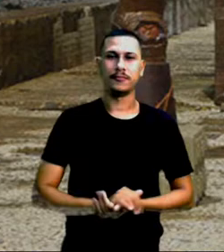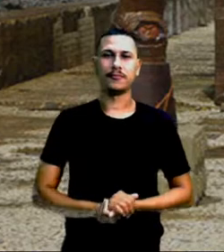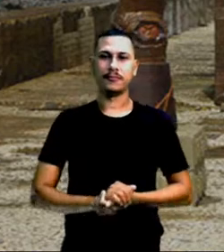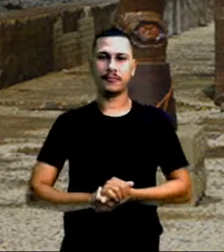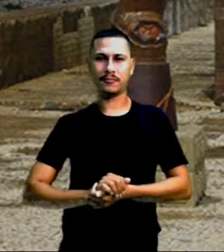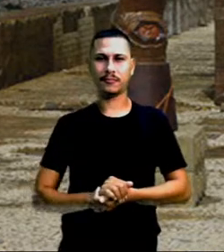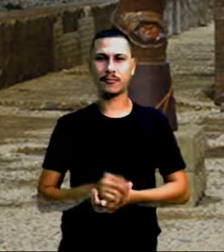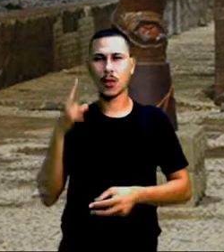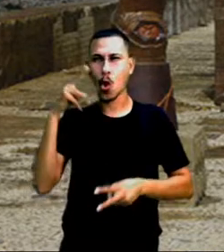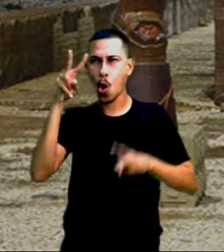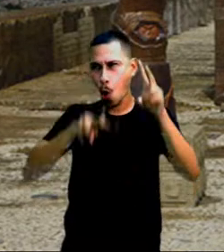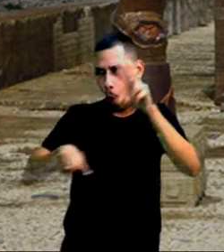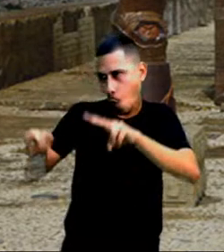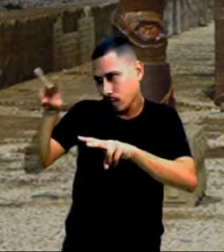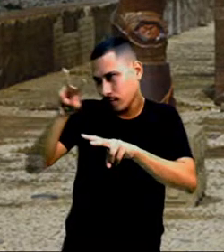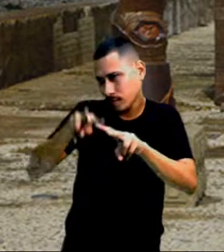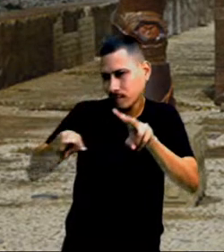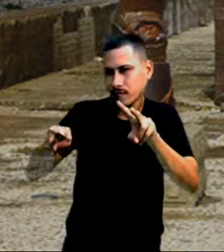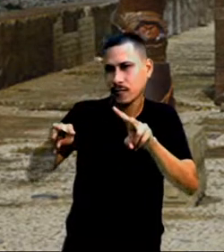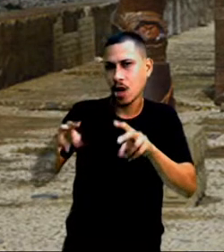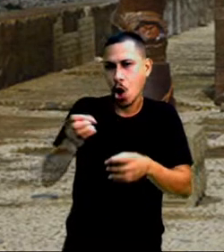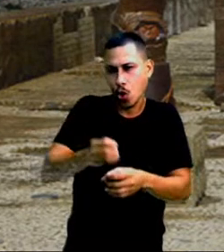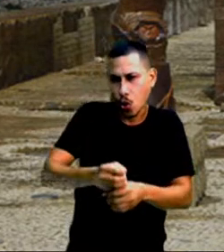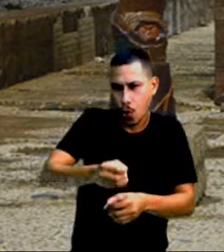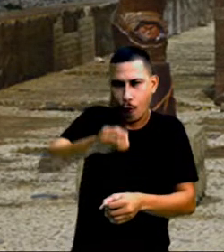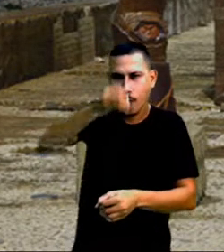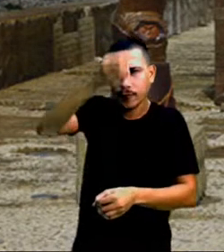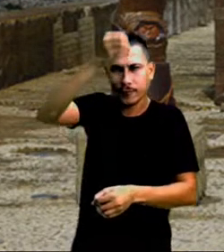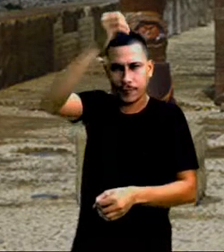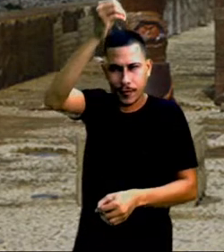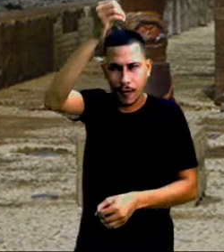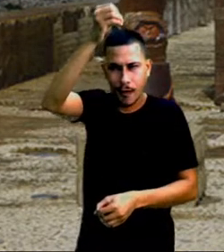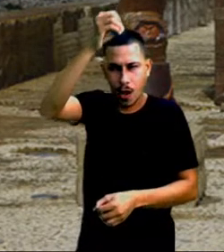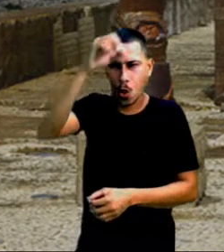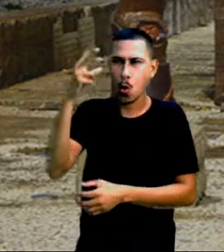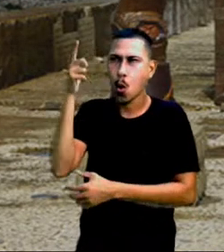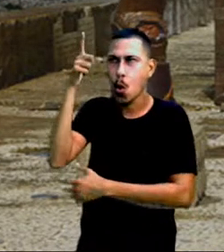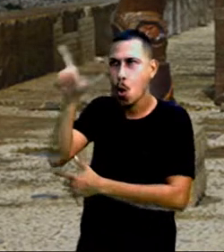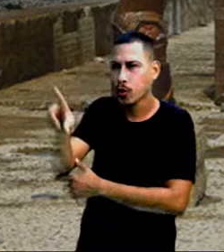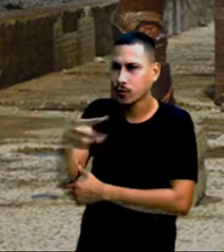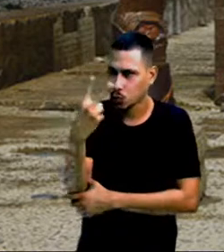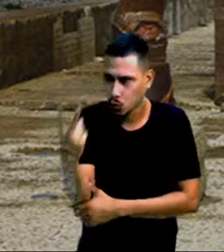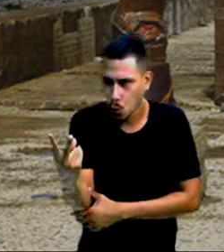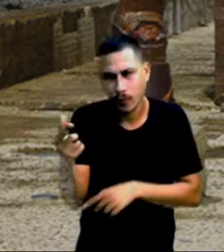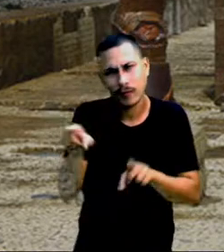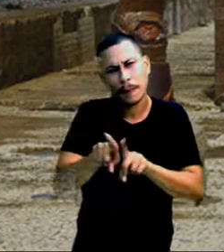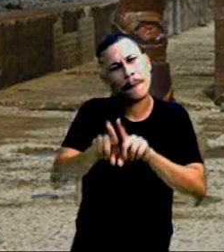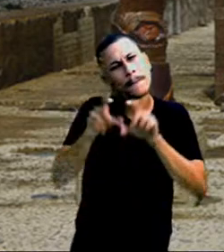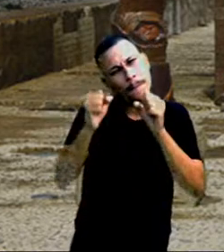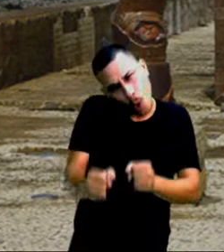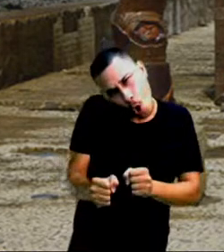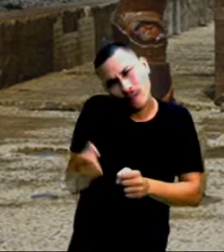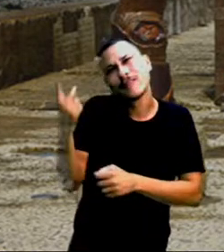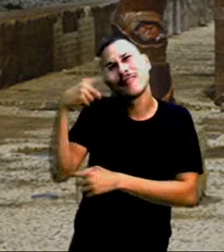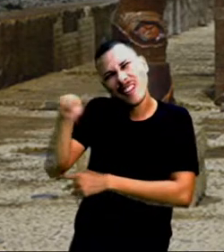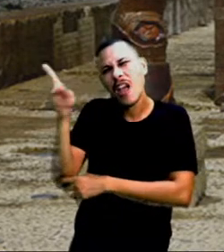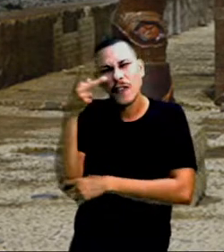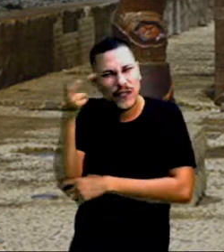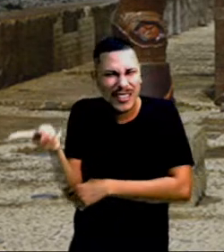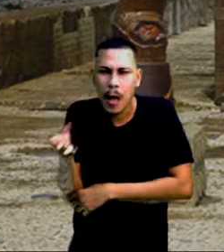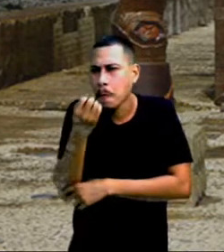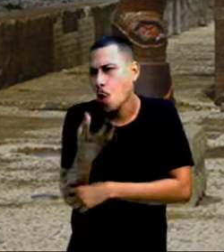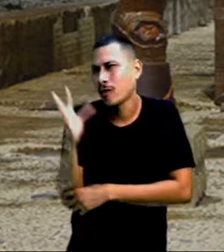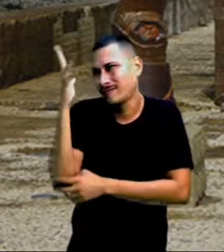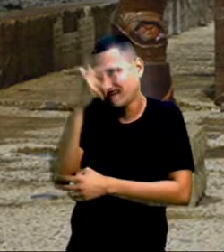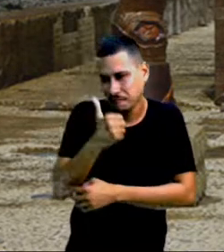Aqui são obras do parque, né? A Torre de Cristal, né? E outras duas obras aqui. Vale muito a pena ver esse lugar, gente. É muito legal, é